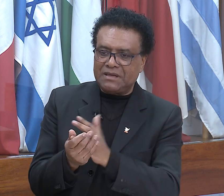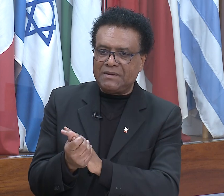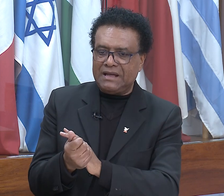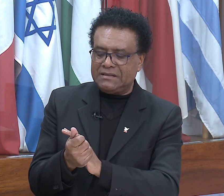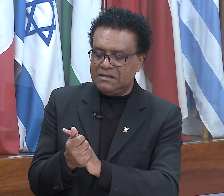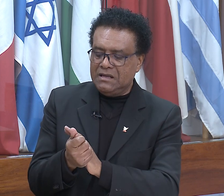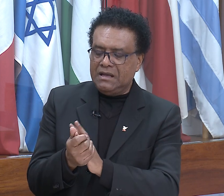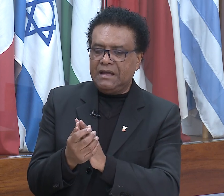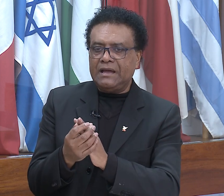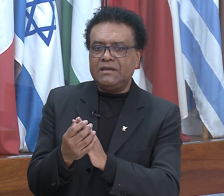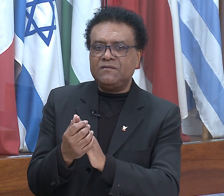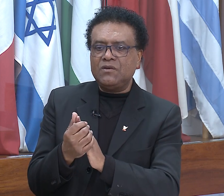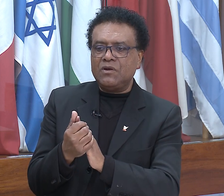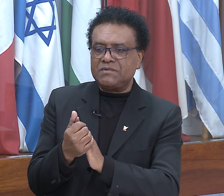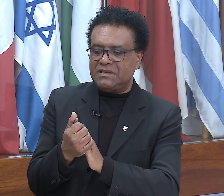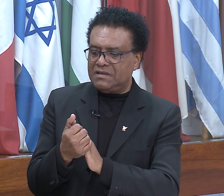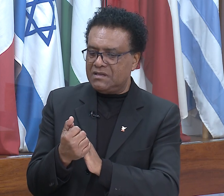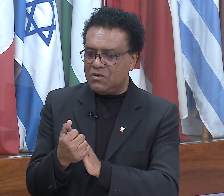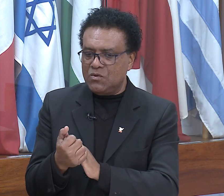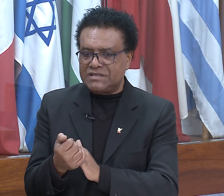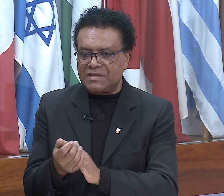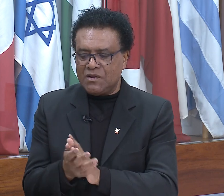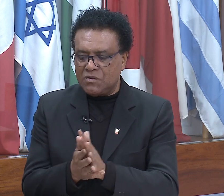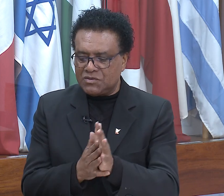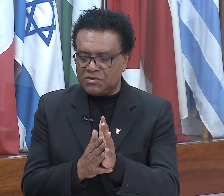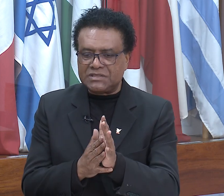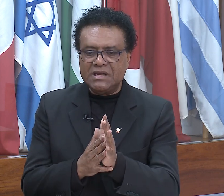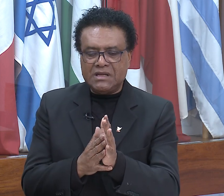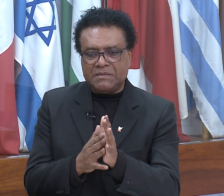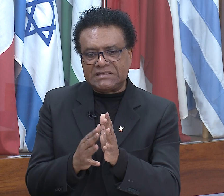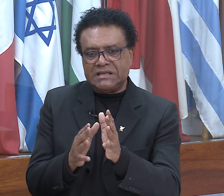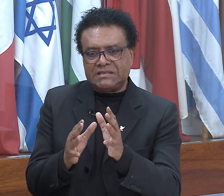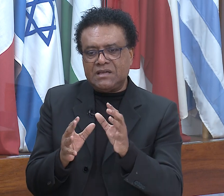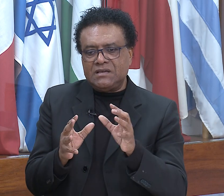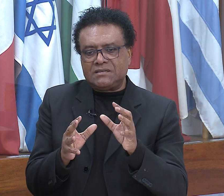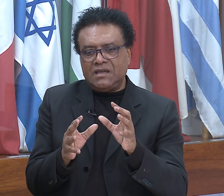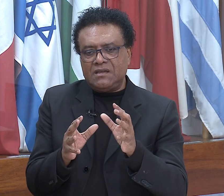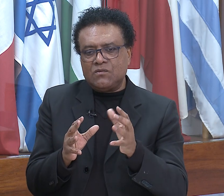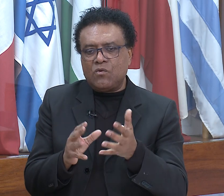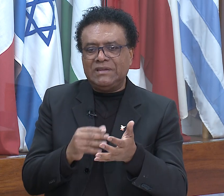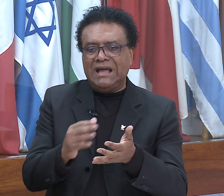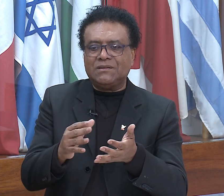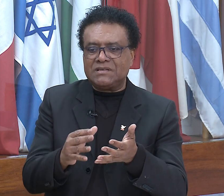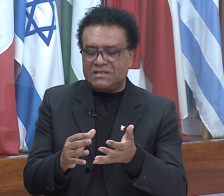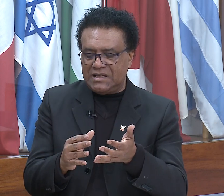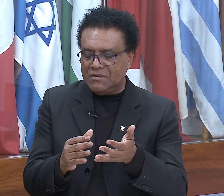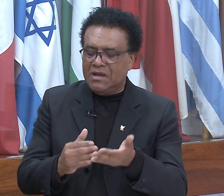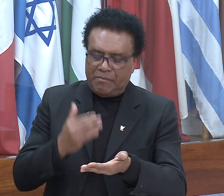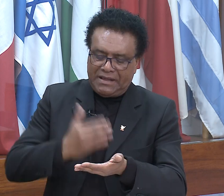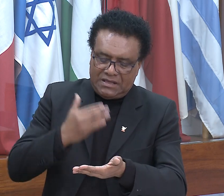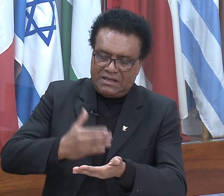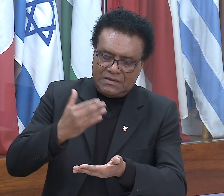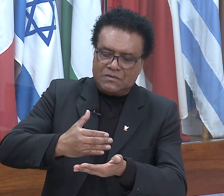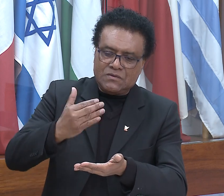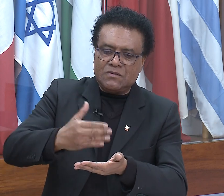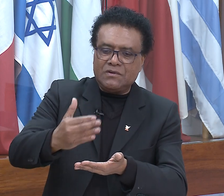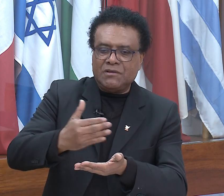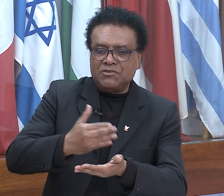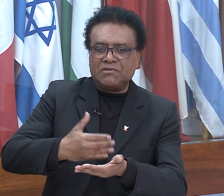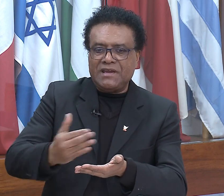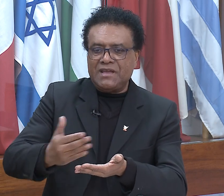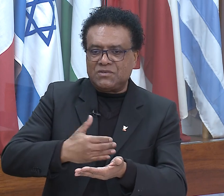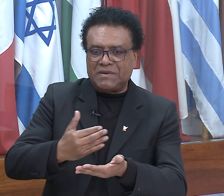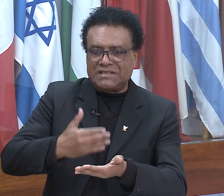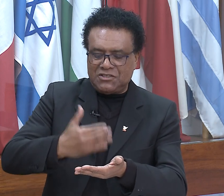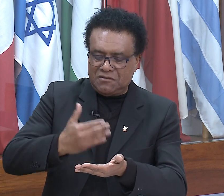dessa porta quebrada eu vi o ônibus entrando em rua sem condições Mas sem o cuidado necessário para que o